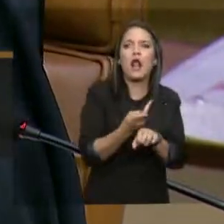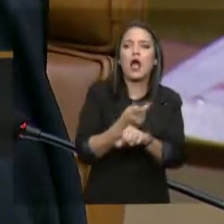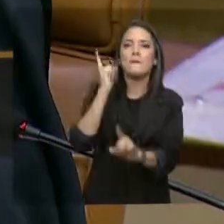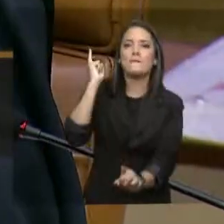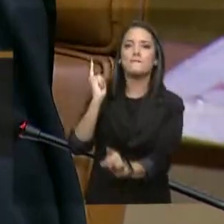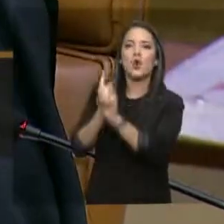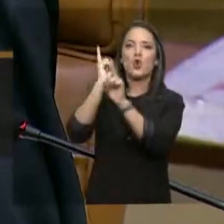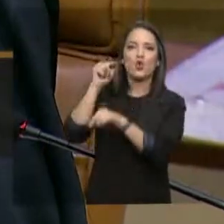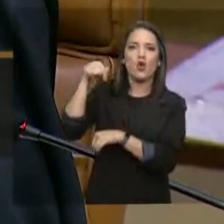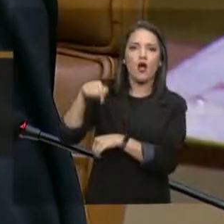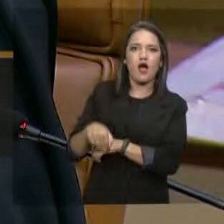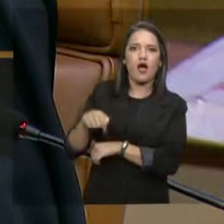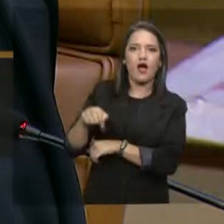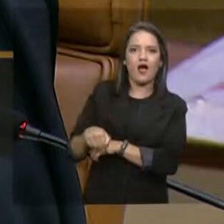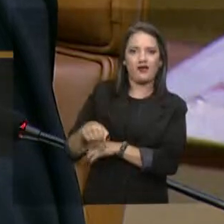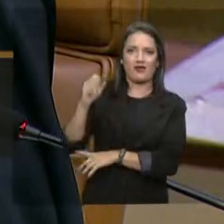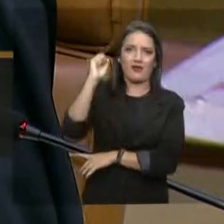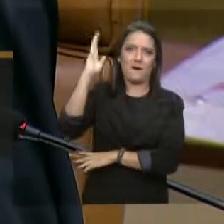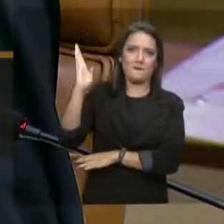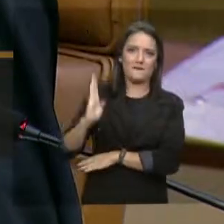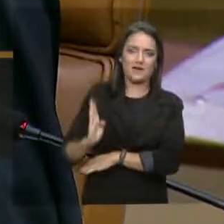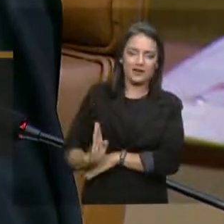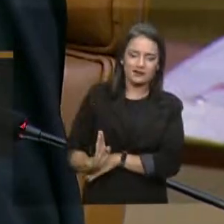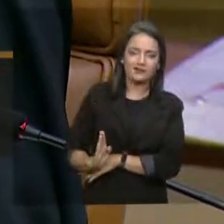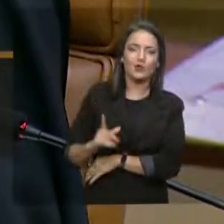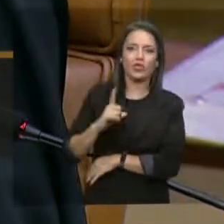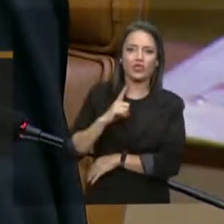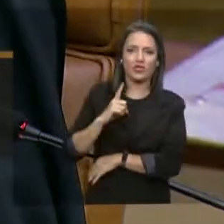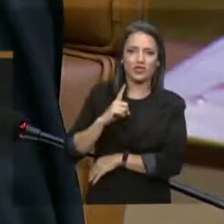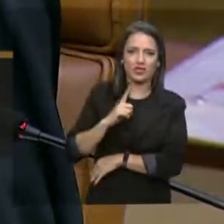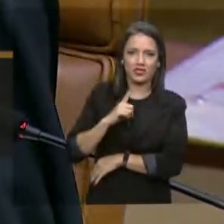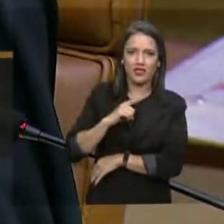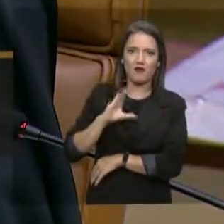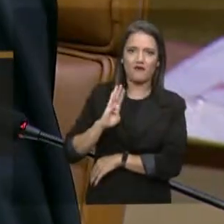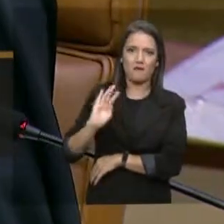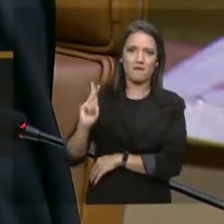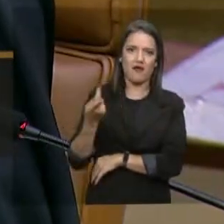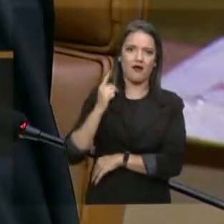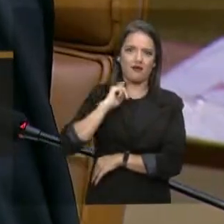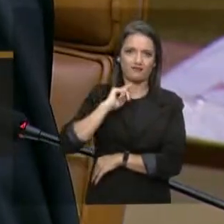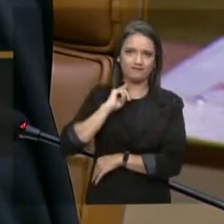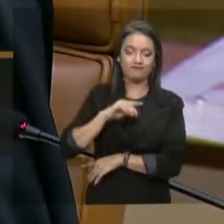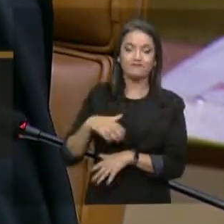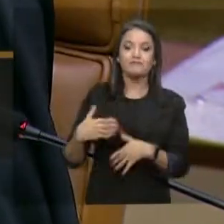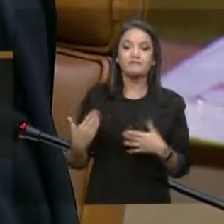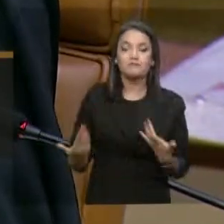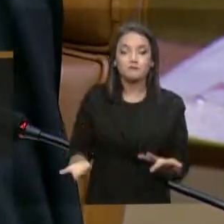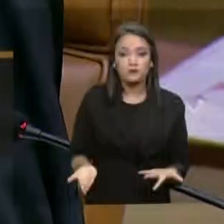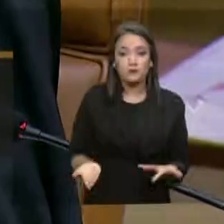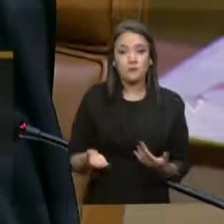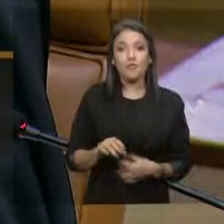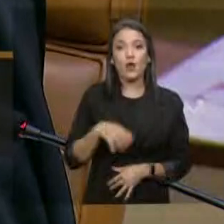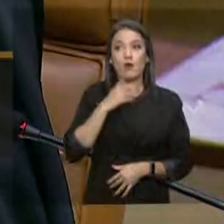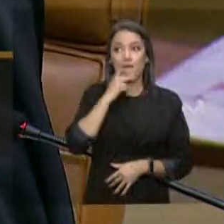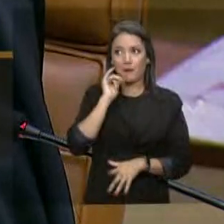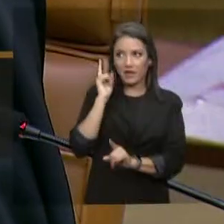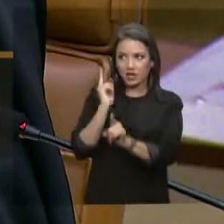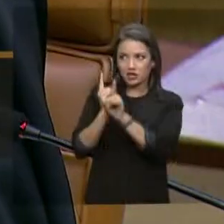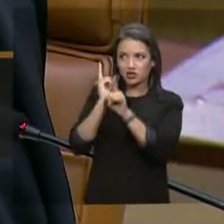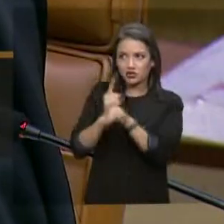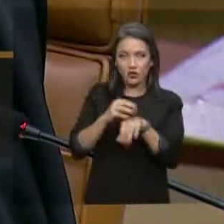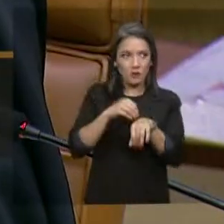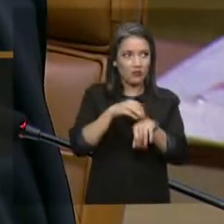o paradeiro do extraditando na cidade de Belo Horizonte. Com essas informações, passou